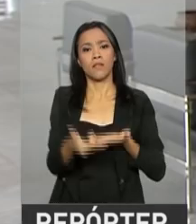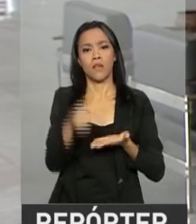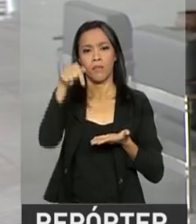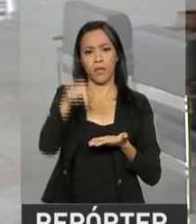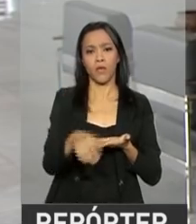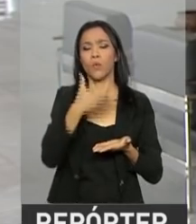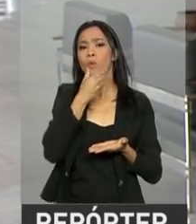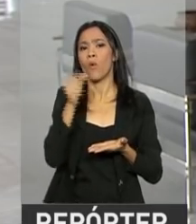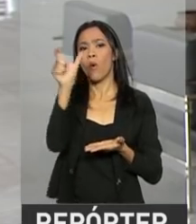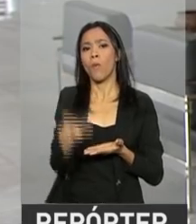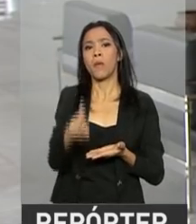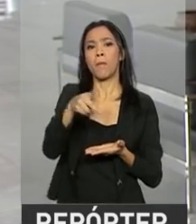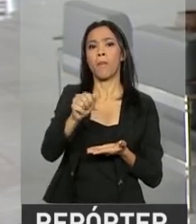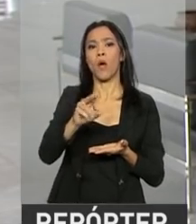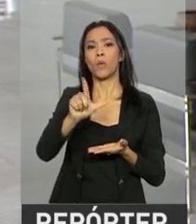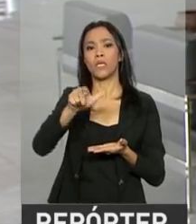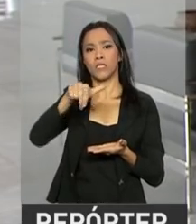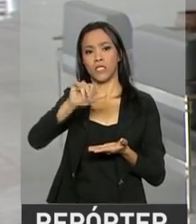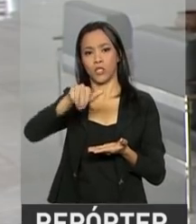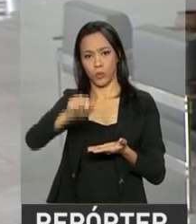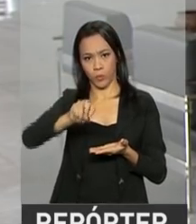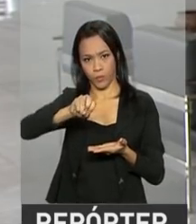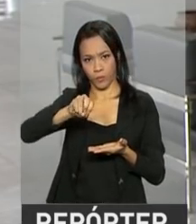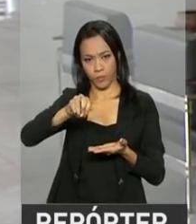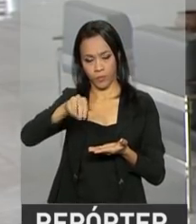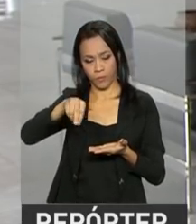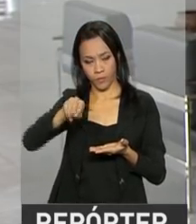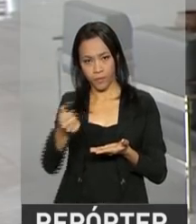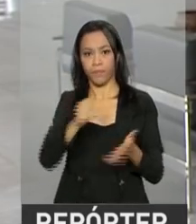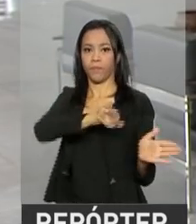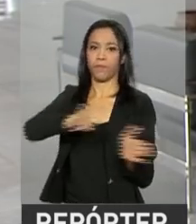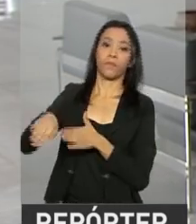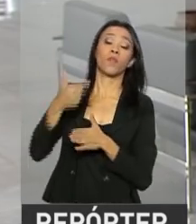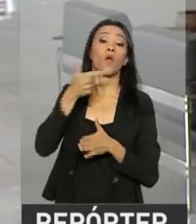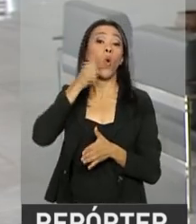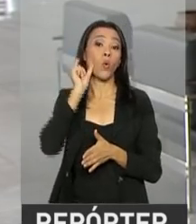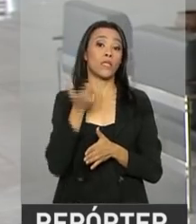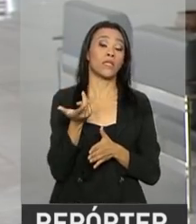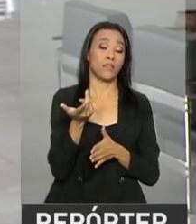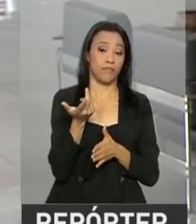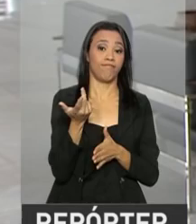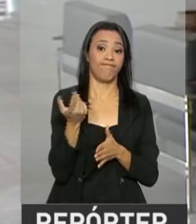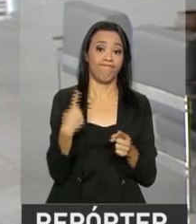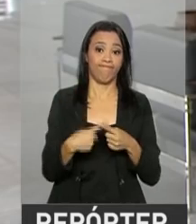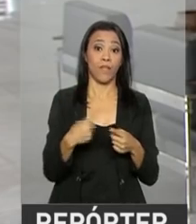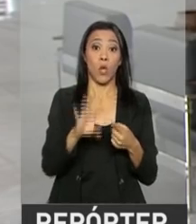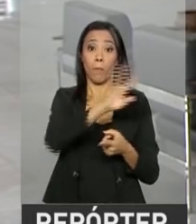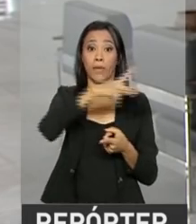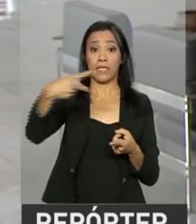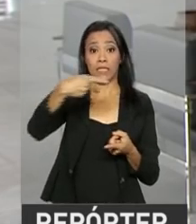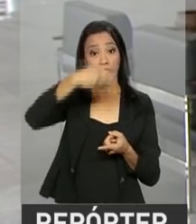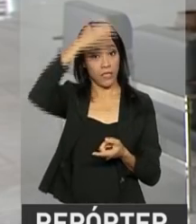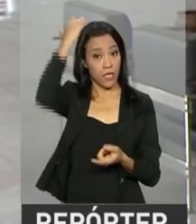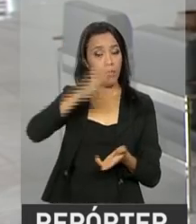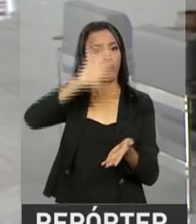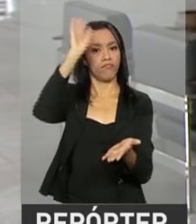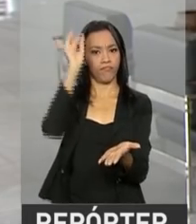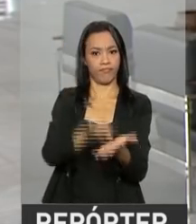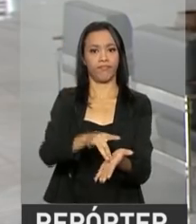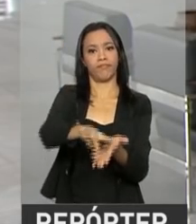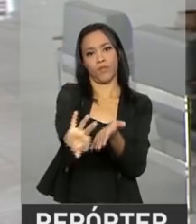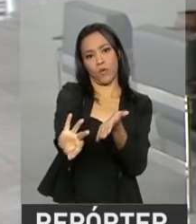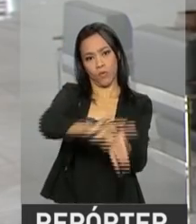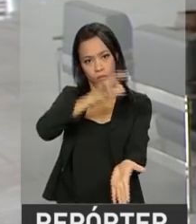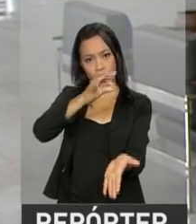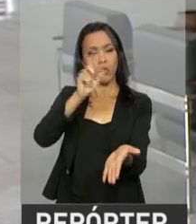aqui no Palácio do Planalto. Bom, falando agora de ontem, o presidente Michel Temer ratificou o Acordo de Paris